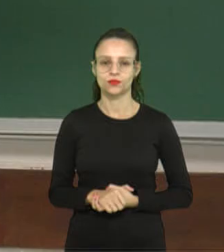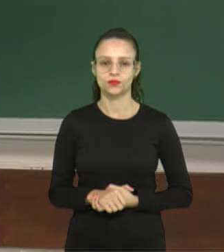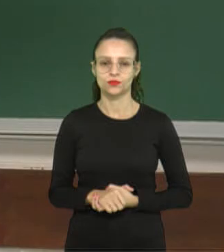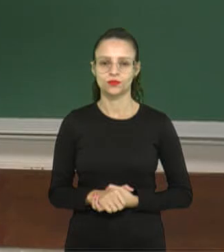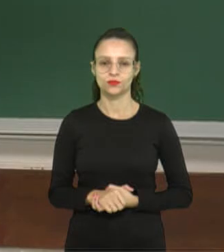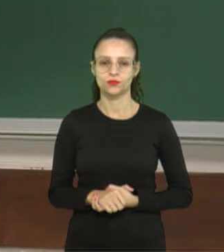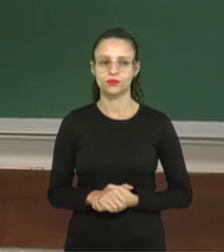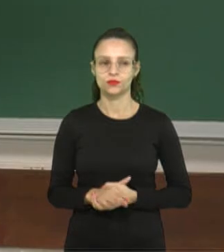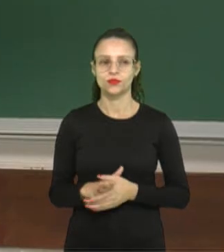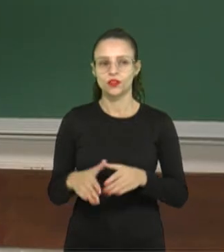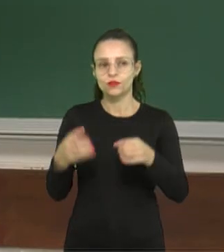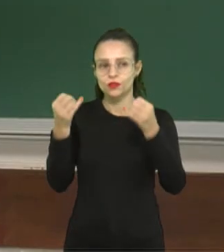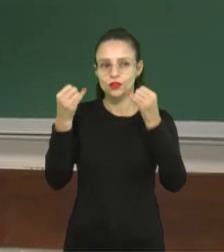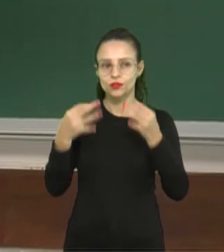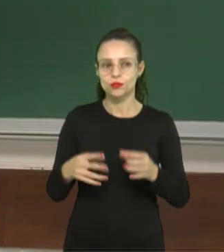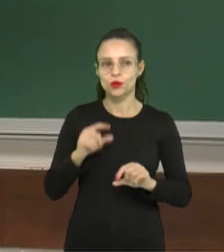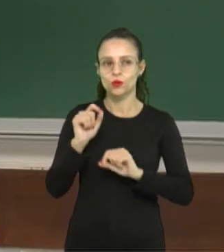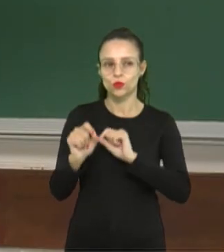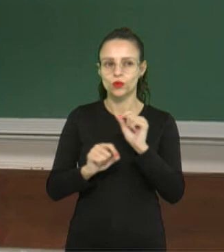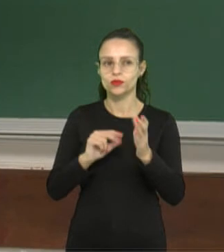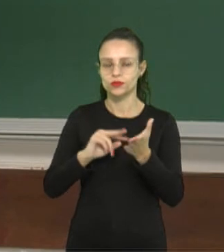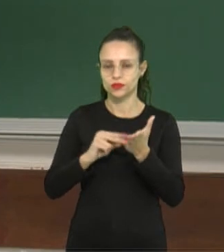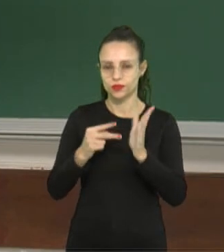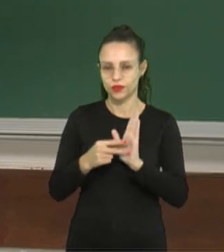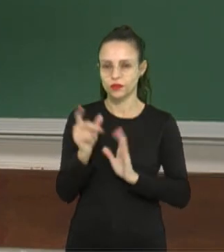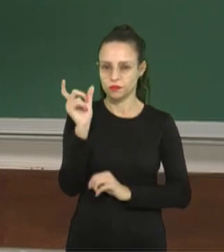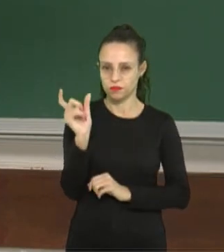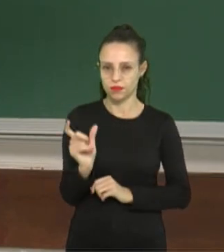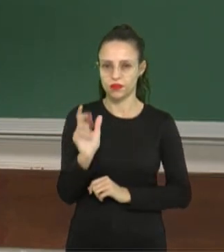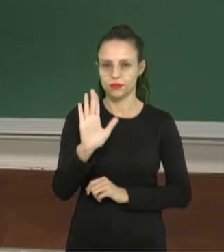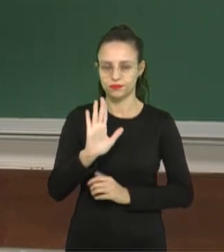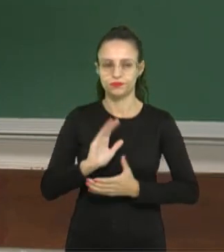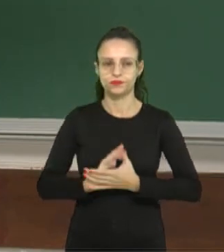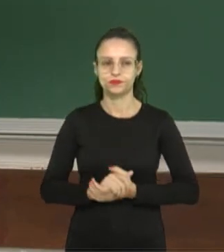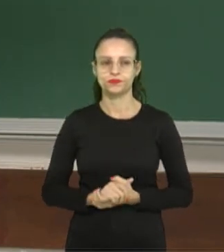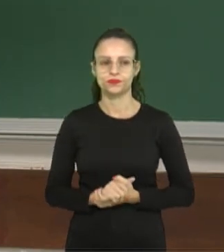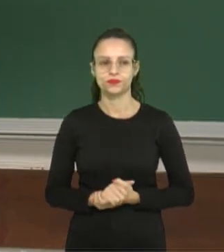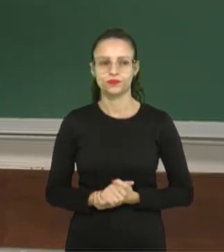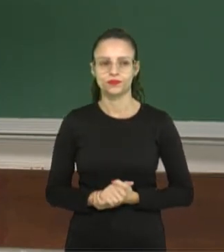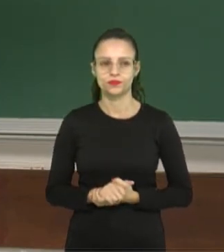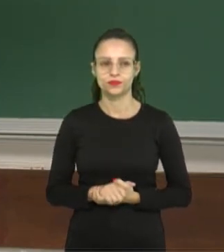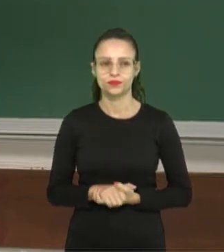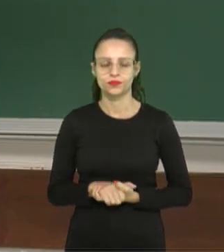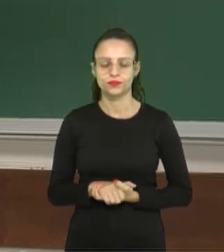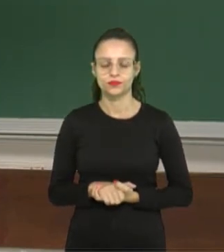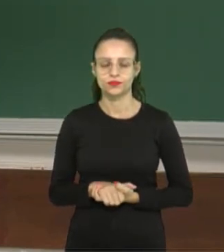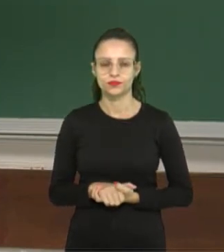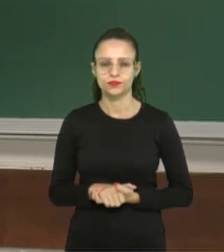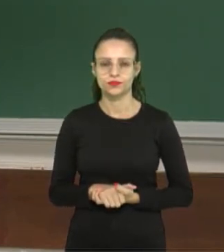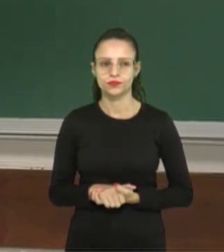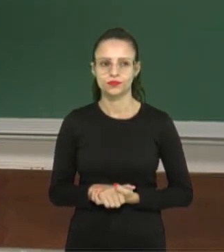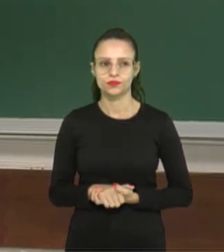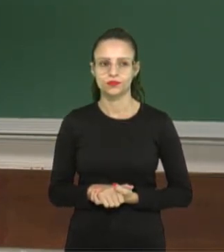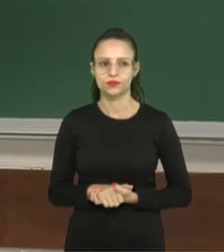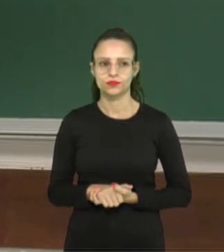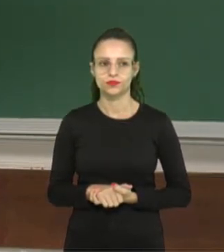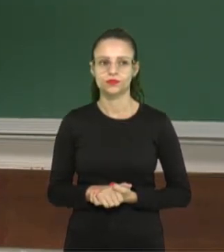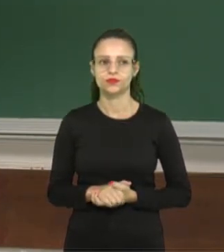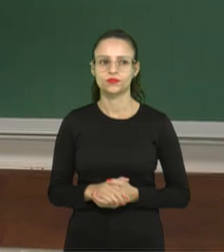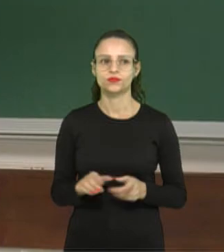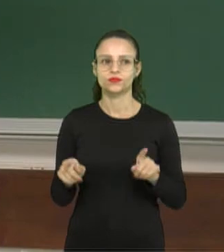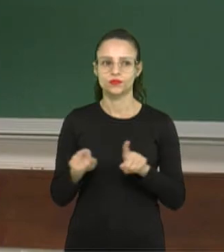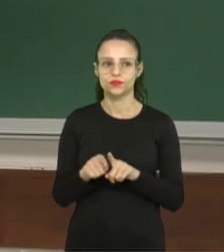pouco nós vamos ver o que significa ninotes. Las mascletas e la fallera mayor. Vamos ver também o significado